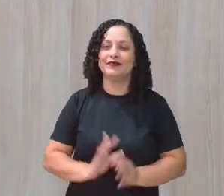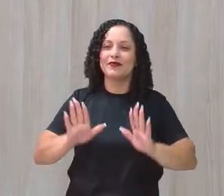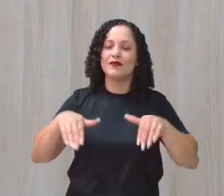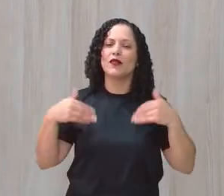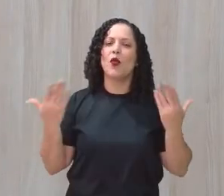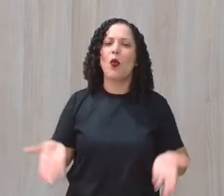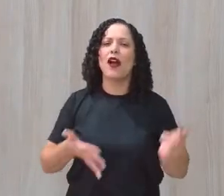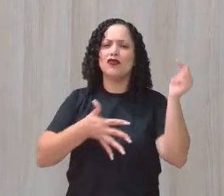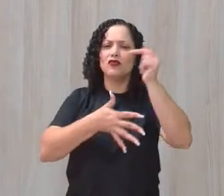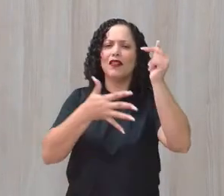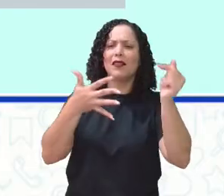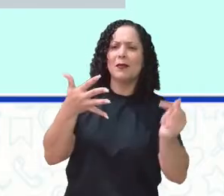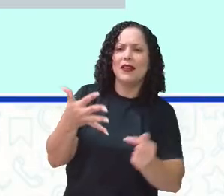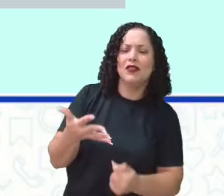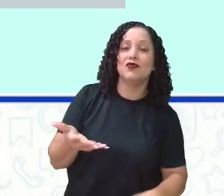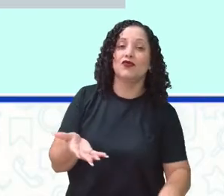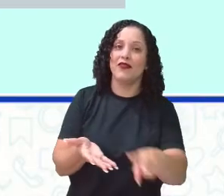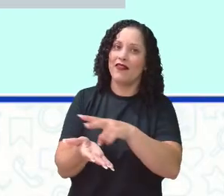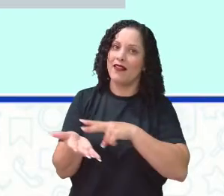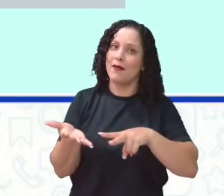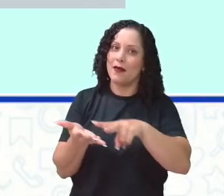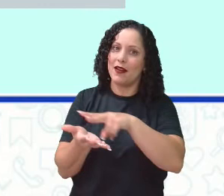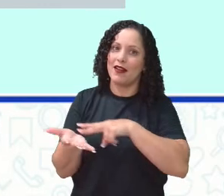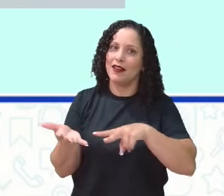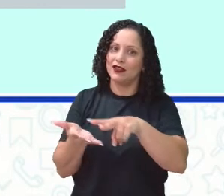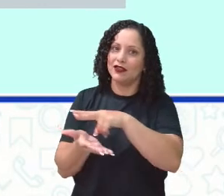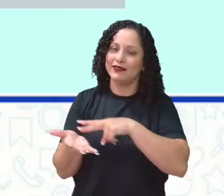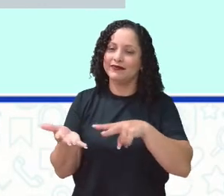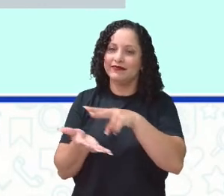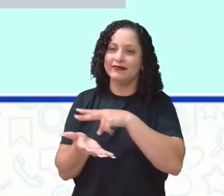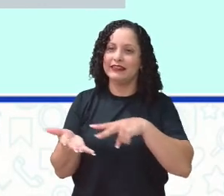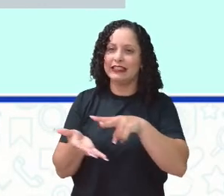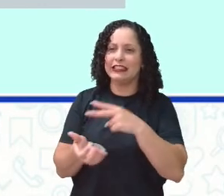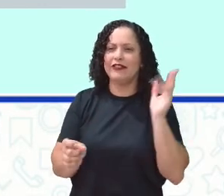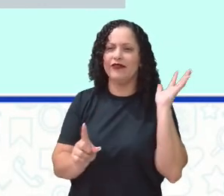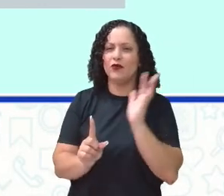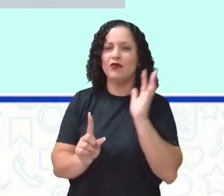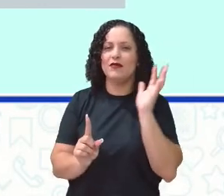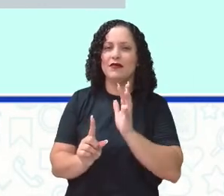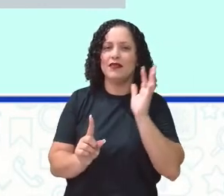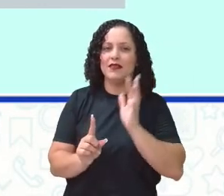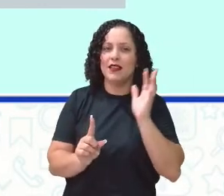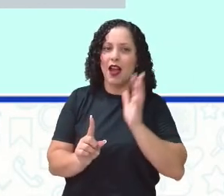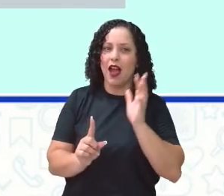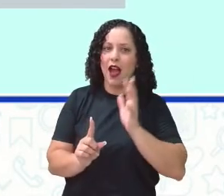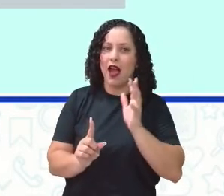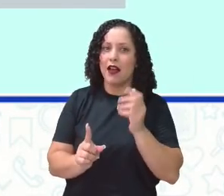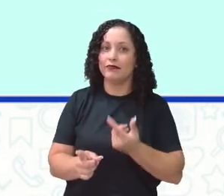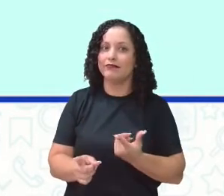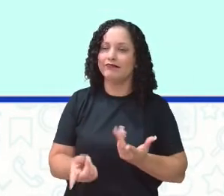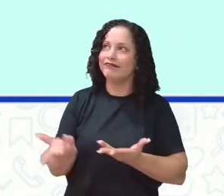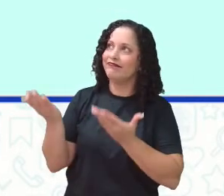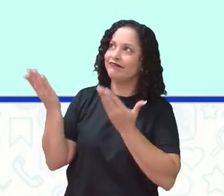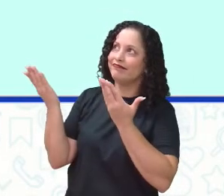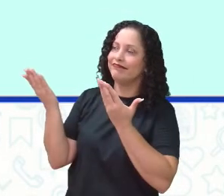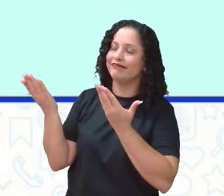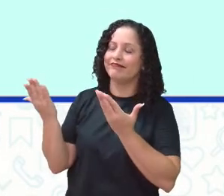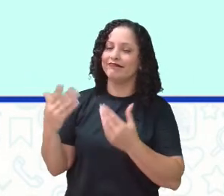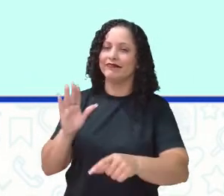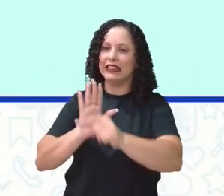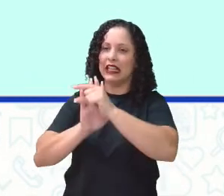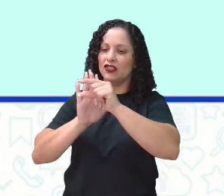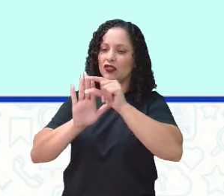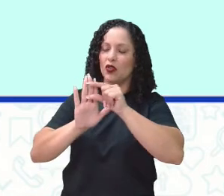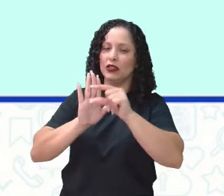quais elementos verbais que contribuíram para a construção do sentido da tirinha? Então,